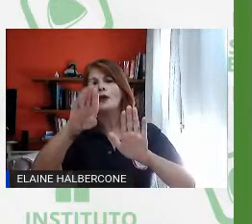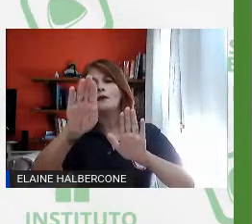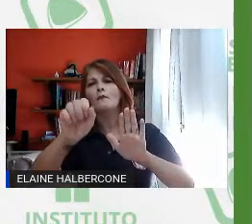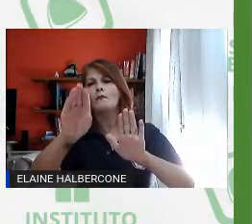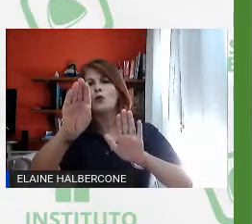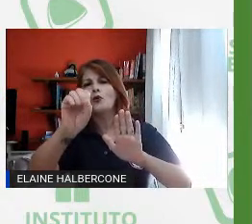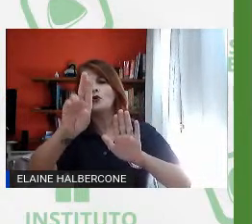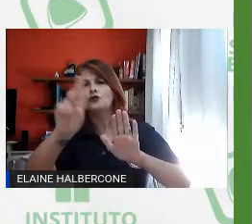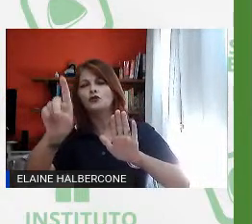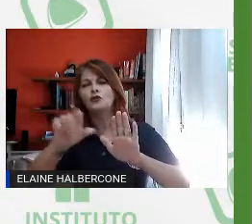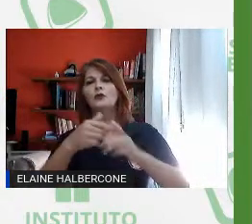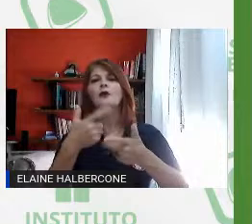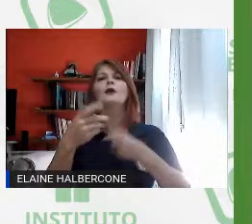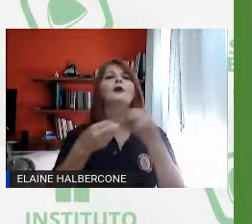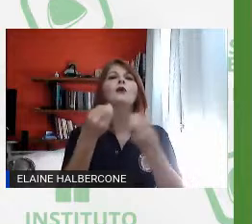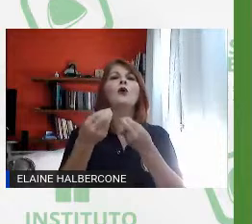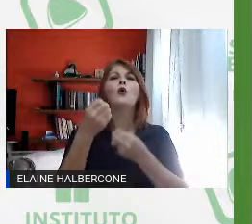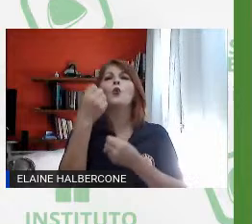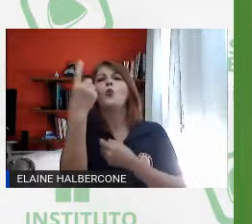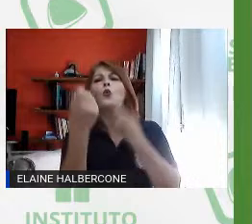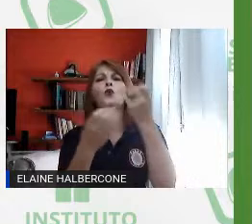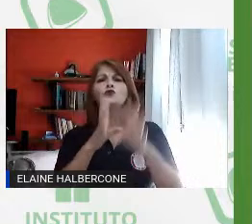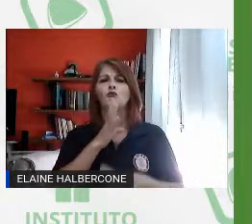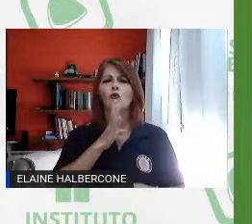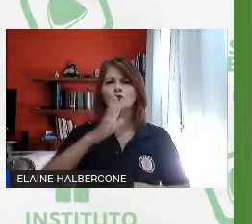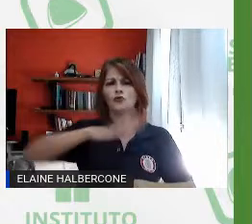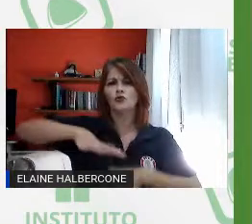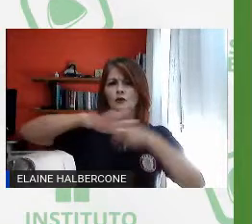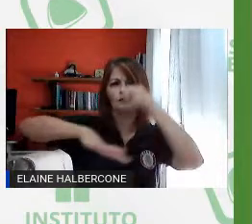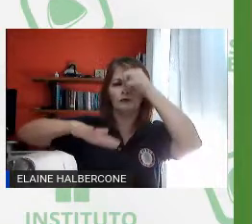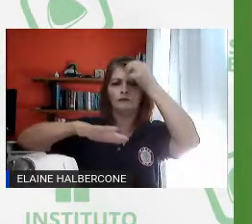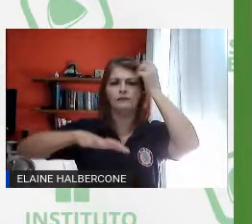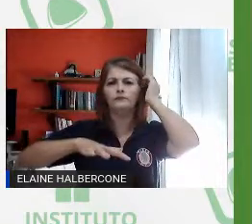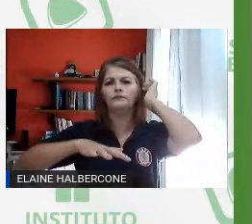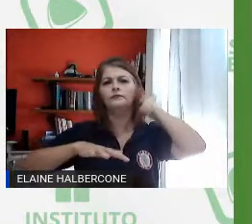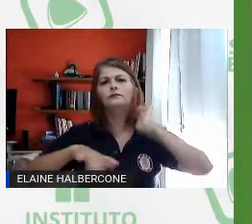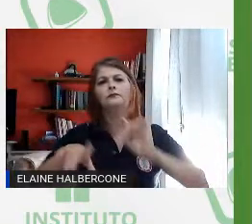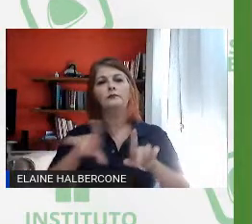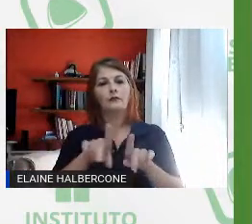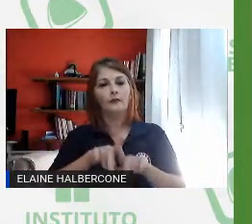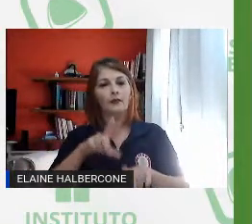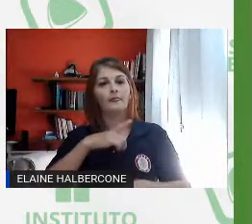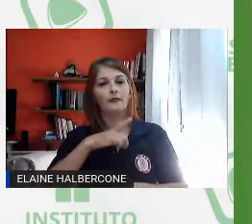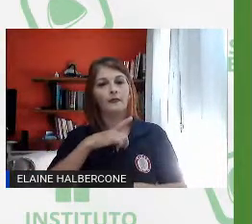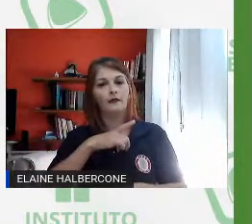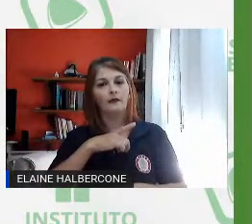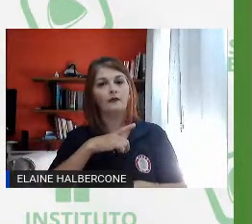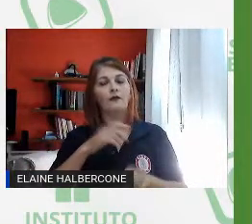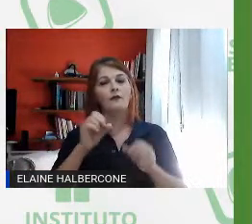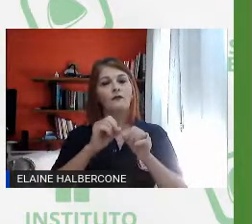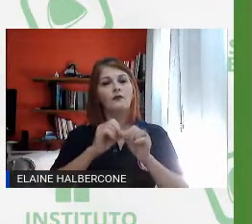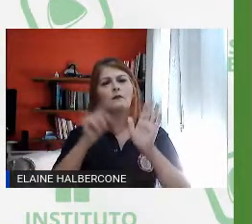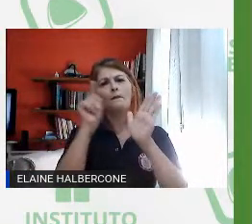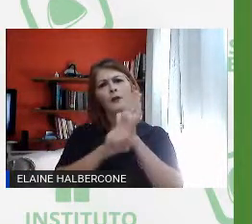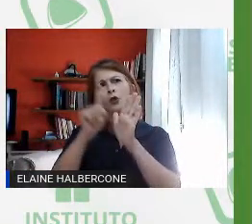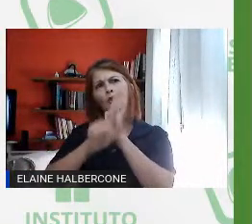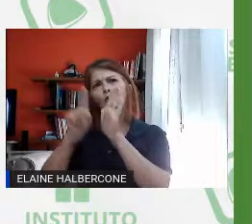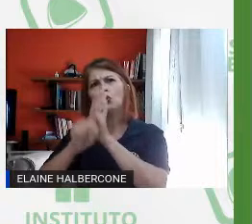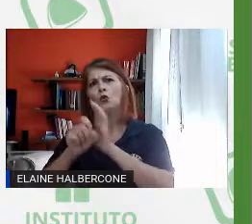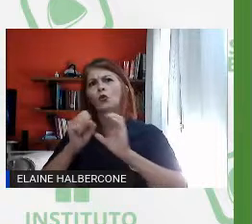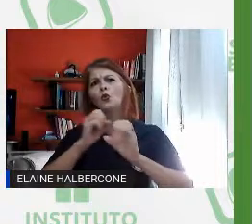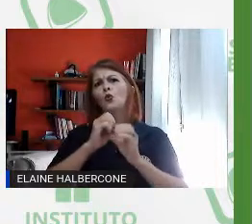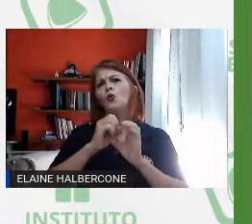sendo que alguns já conheciam a plataforma, e eles eles faziam várias perguntas sobre o conteúdo